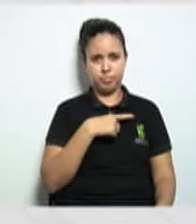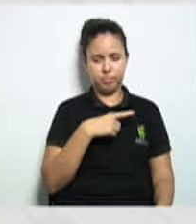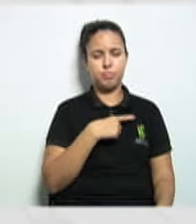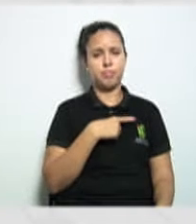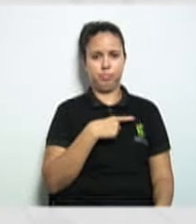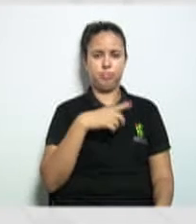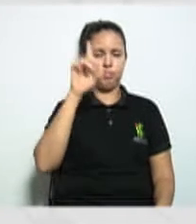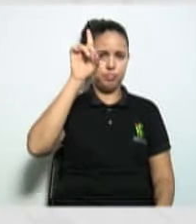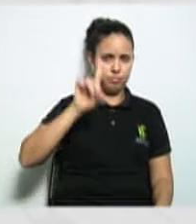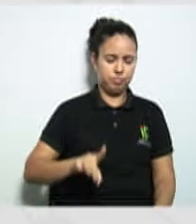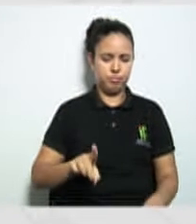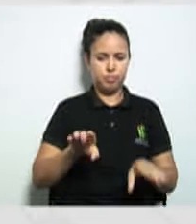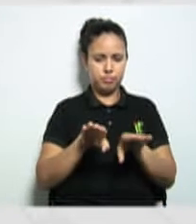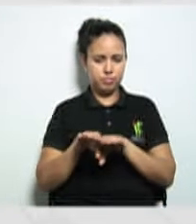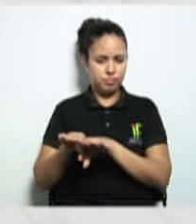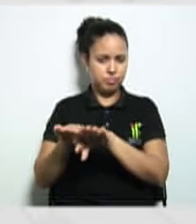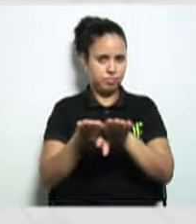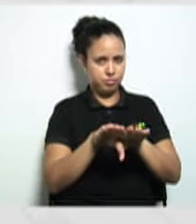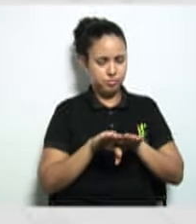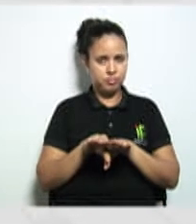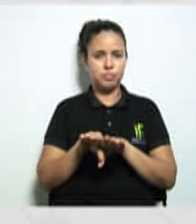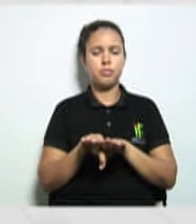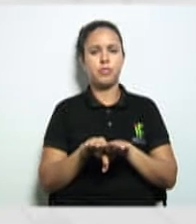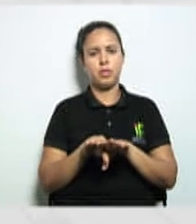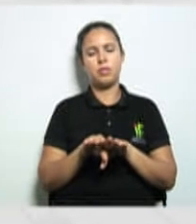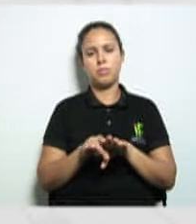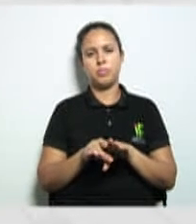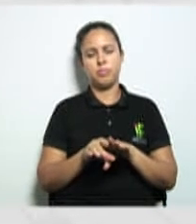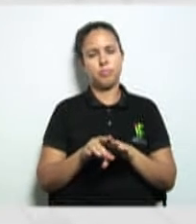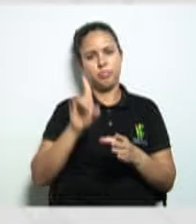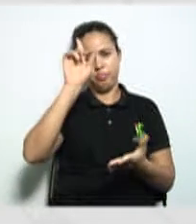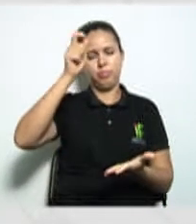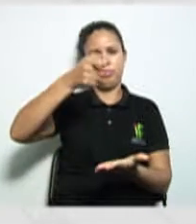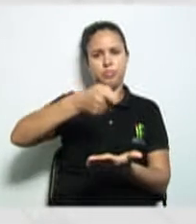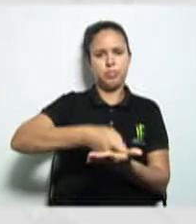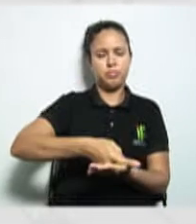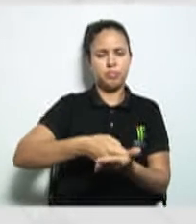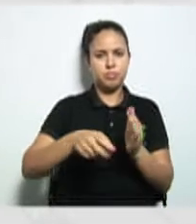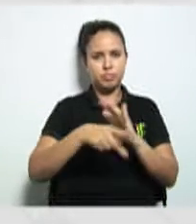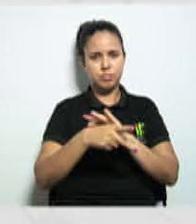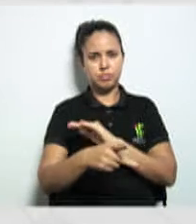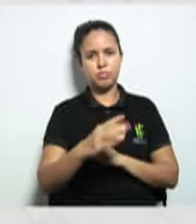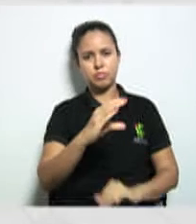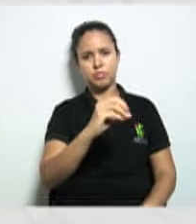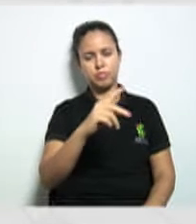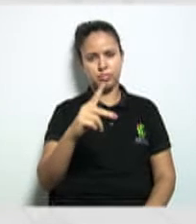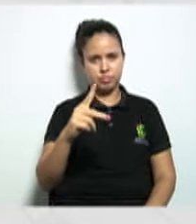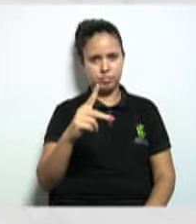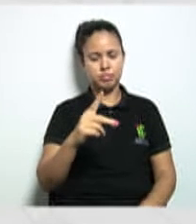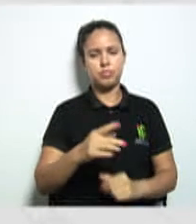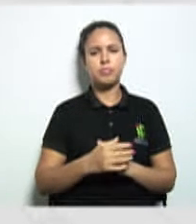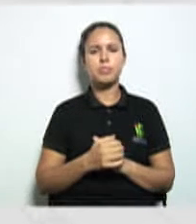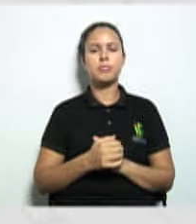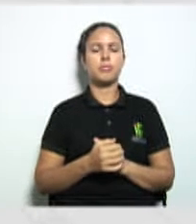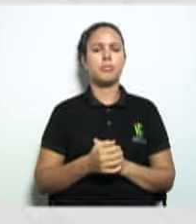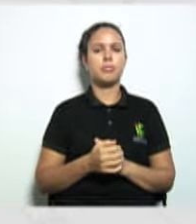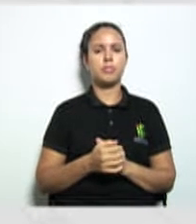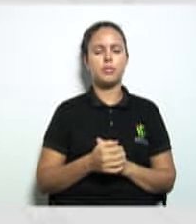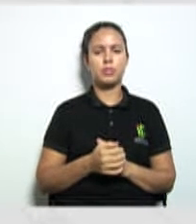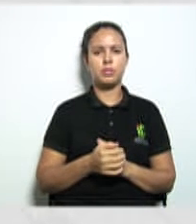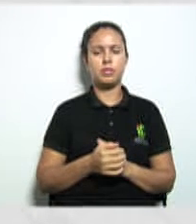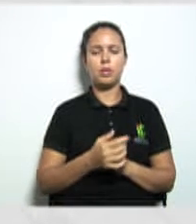da cooperativa. Mais uma ideia aqui, ó, que surge com os princípios